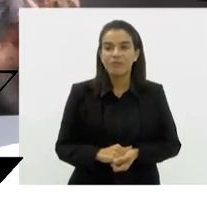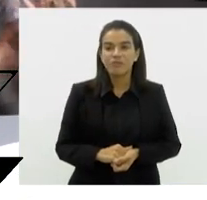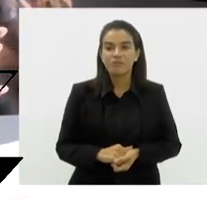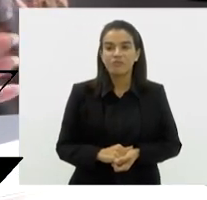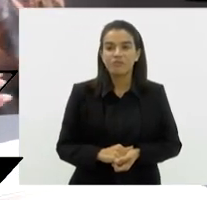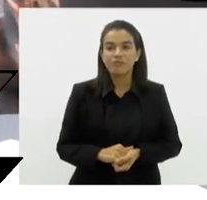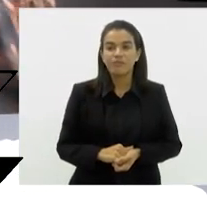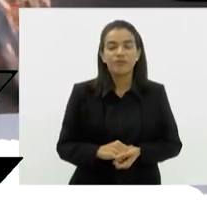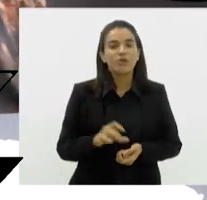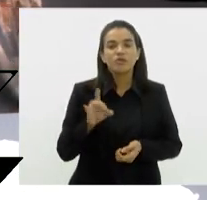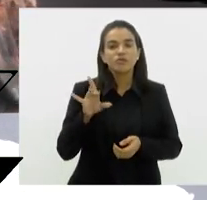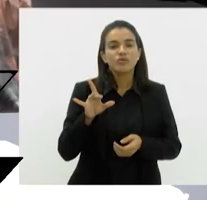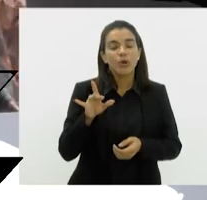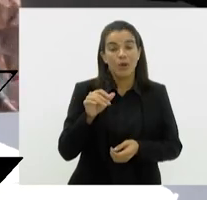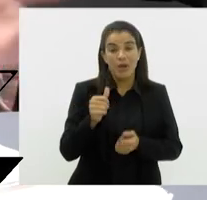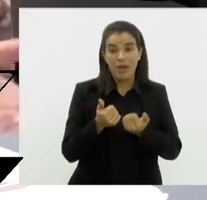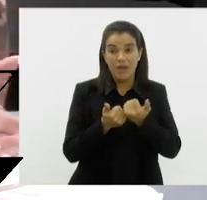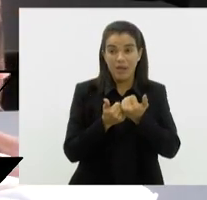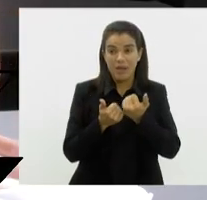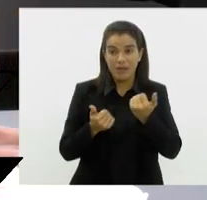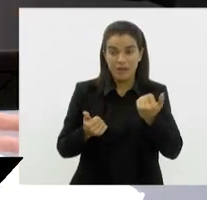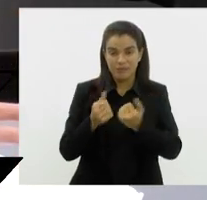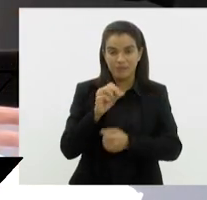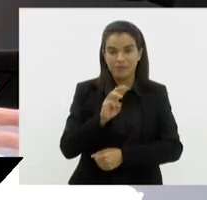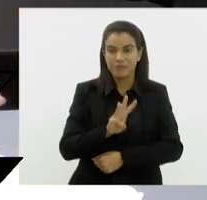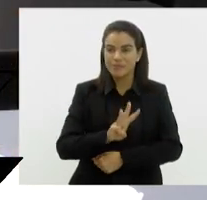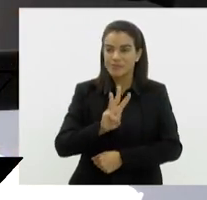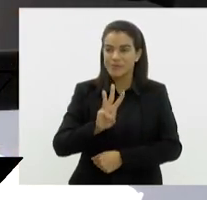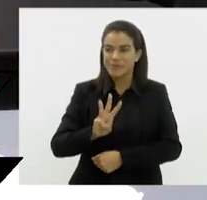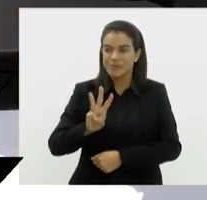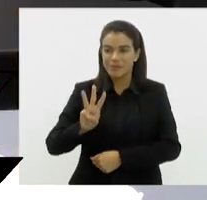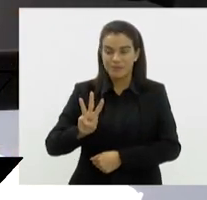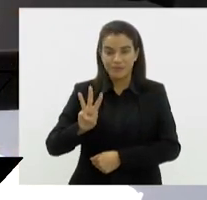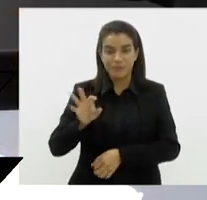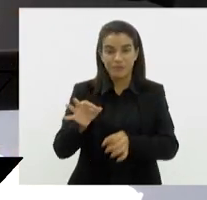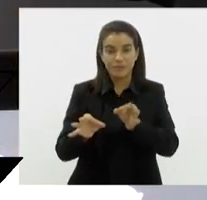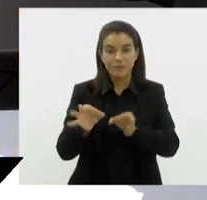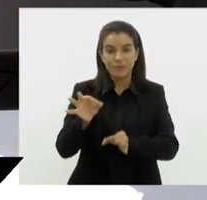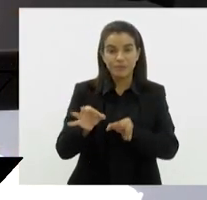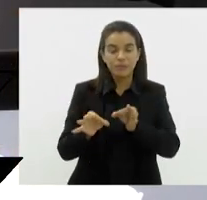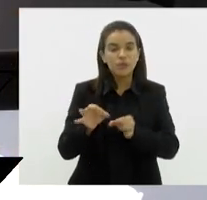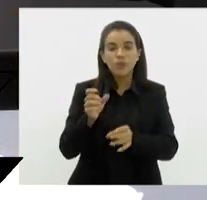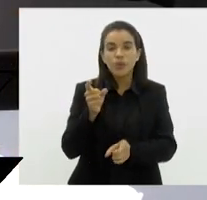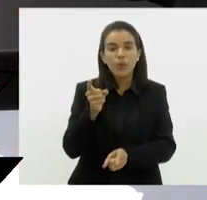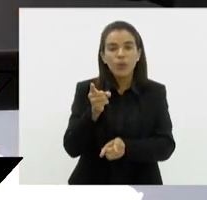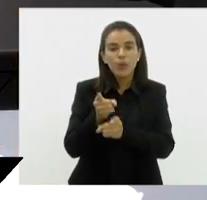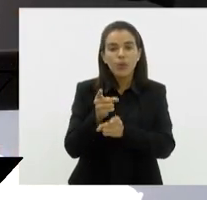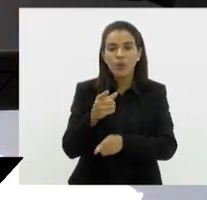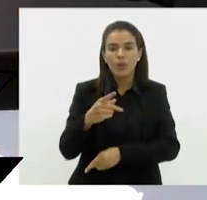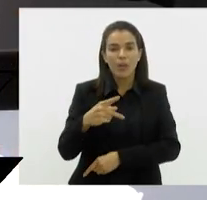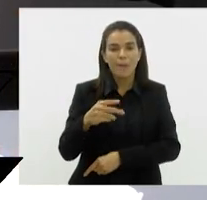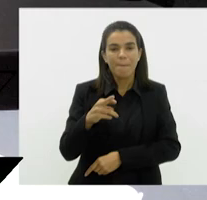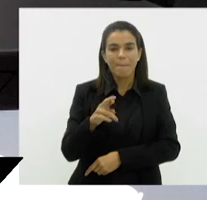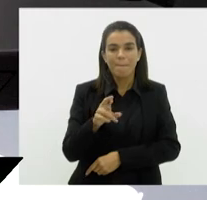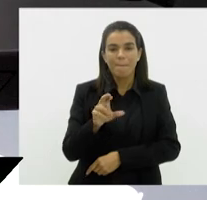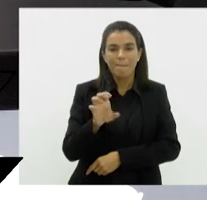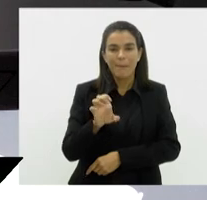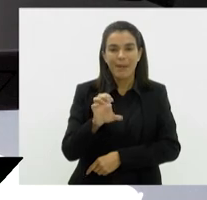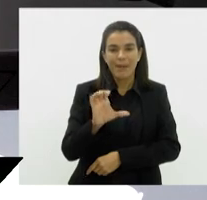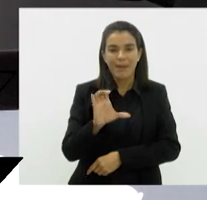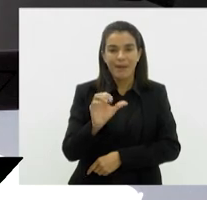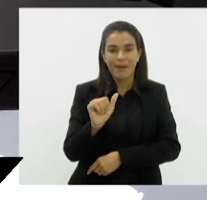um apontamento. Assessoria, pelo site da Justiça, não identifica precatórios nesses anos que